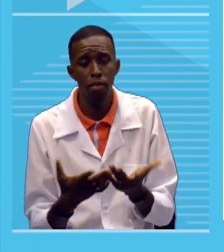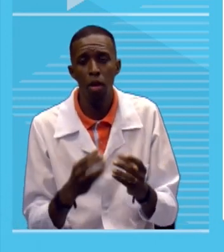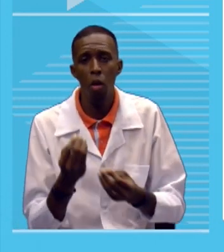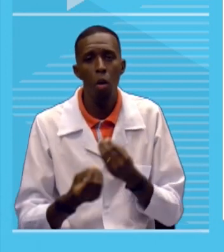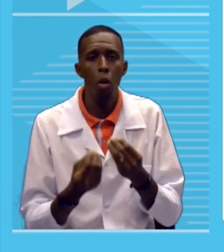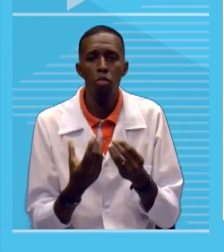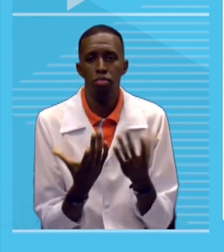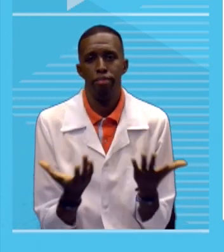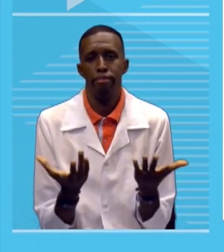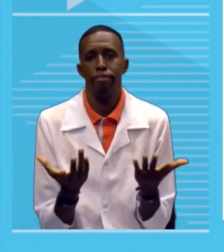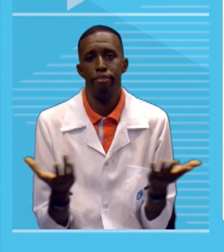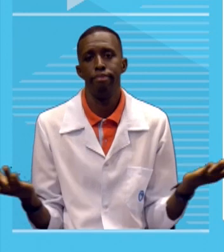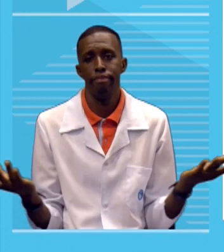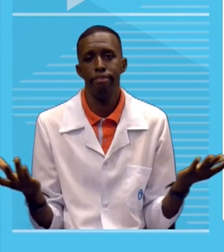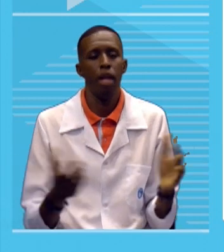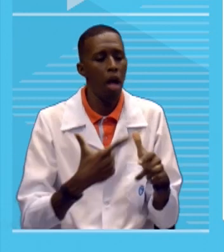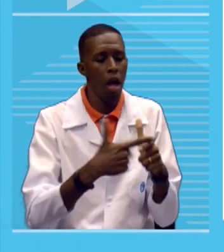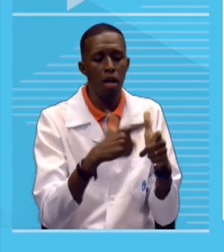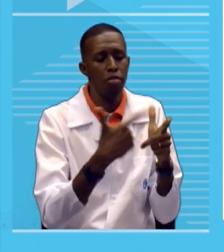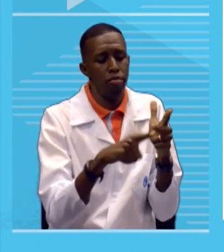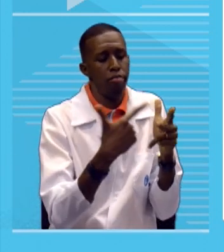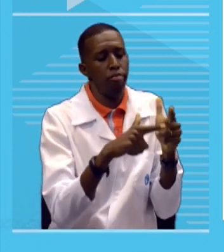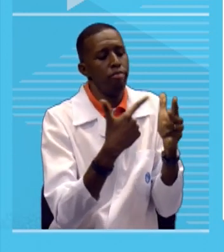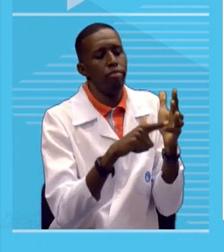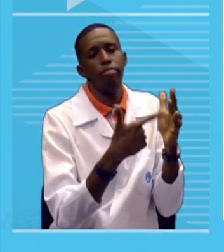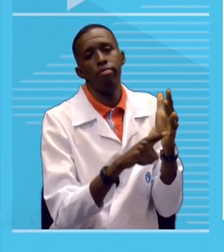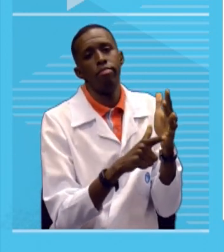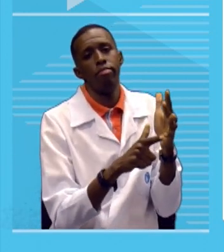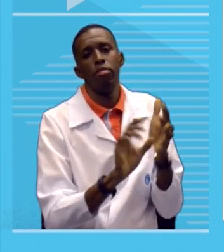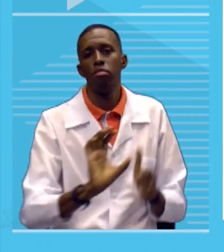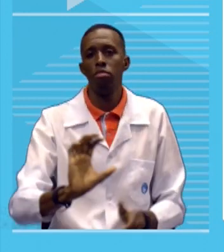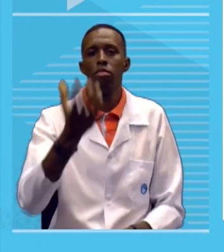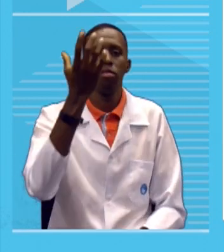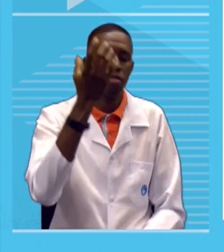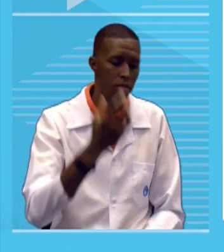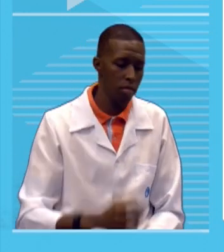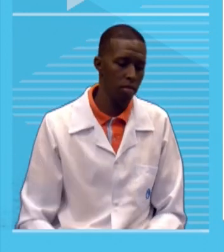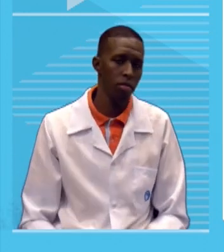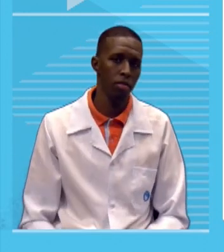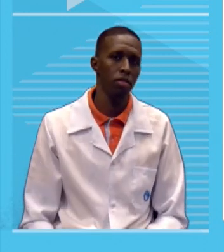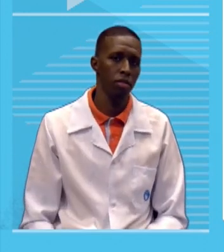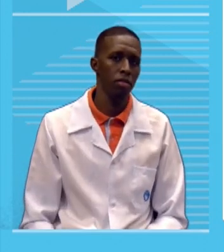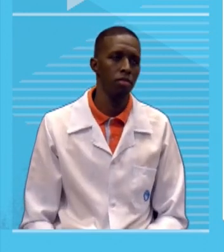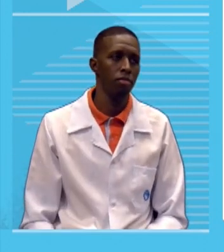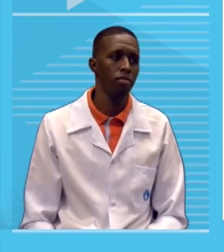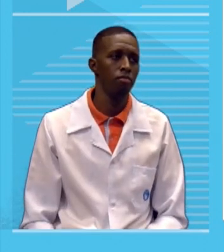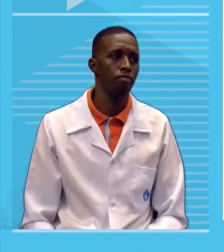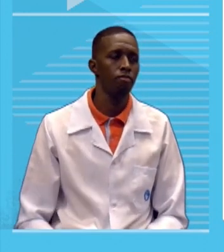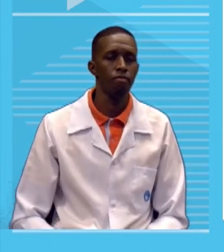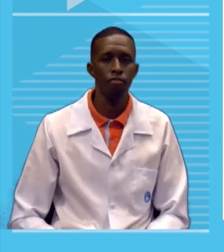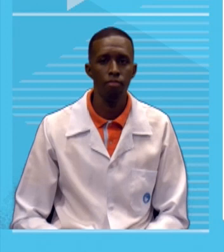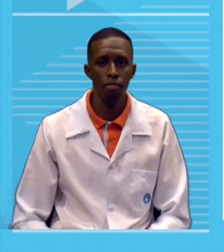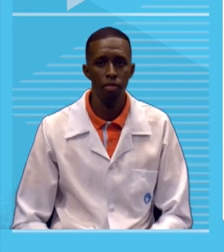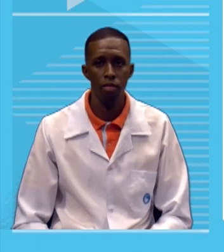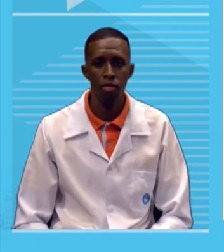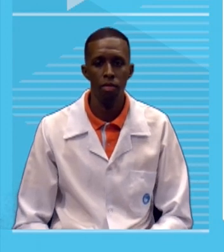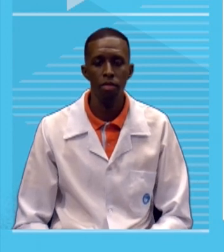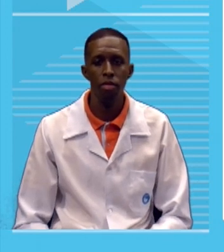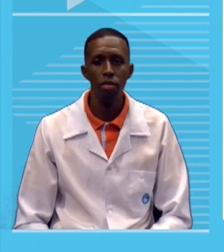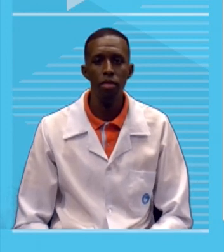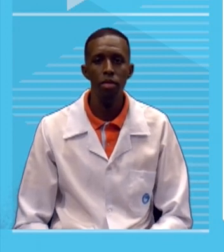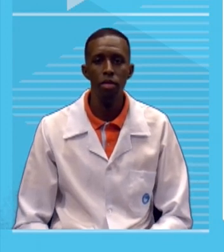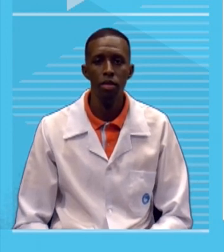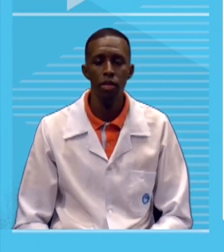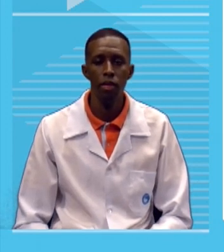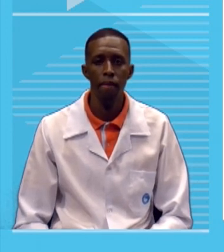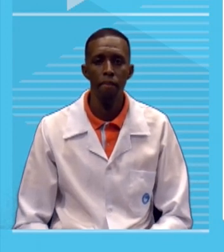desigualdades sociais nos centros urbanos, gente. Porque são muitas pessoas que vão chegando nessas cidades e elas não ainda